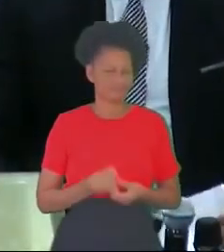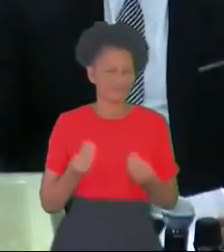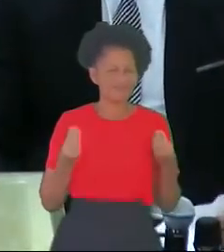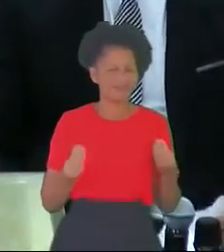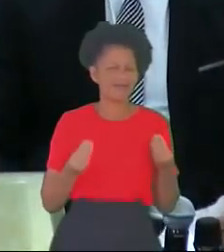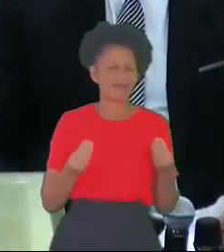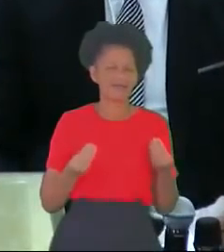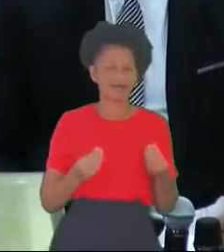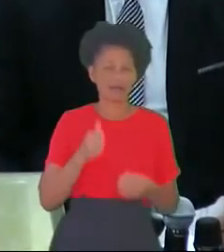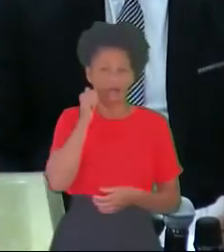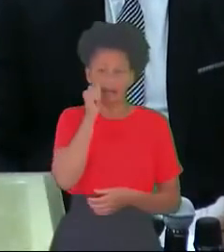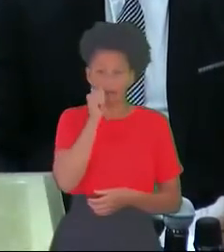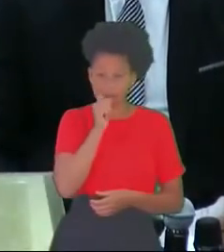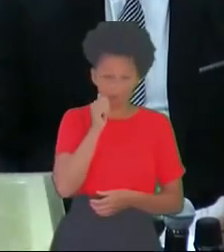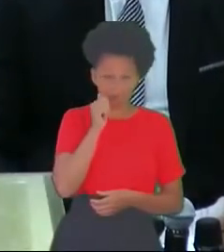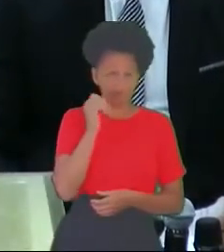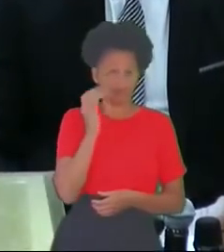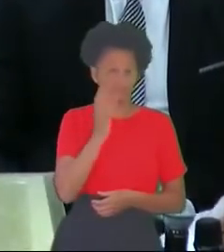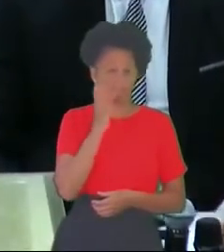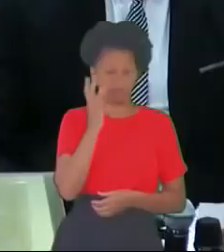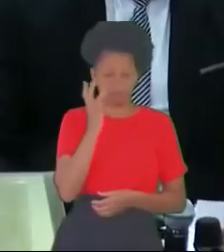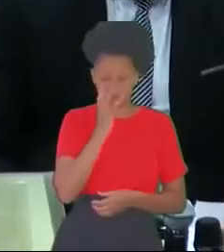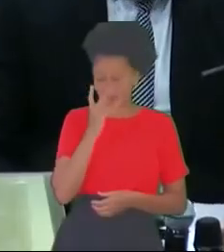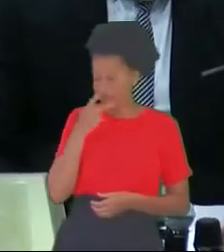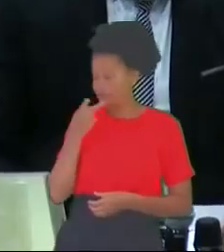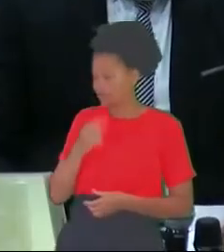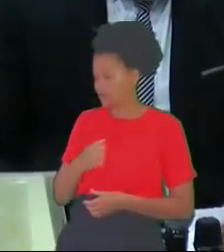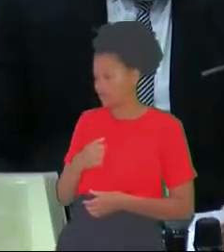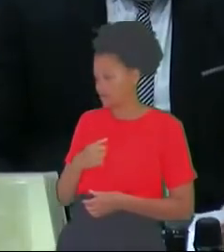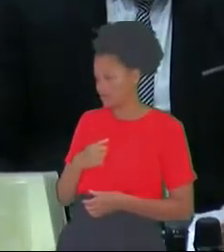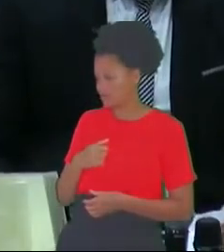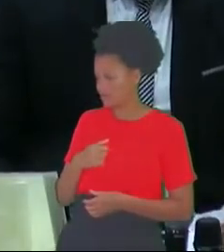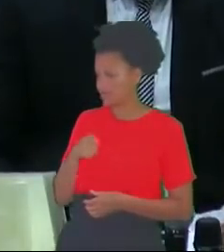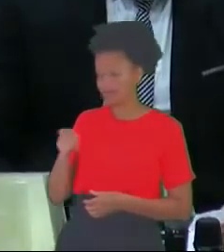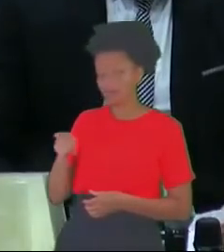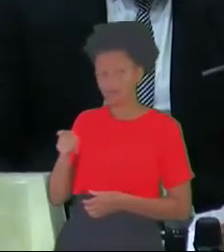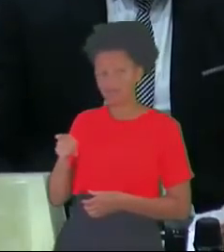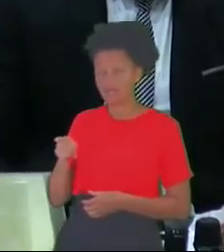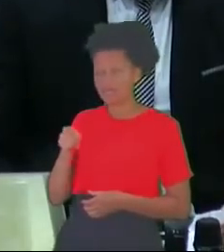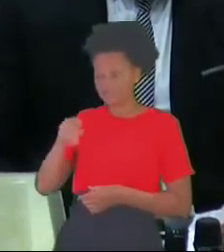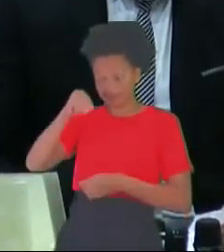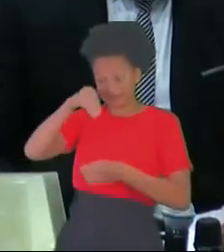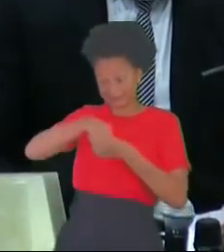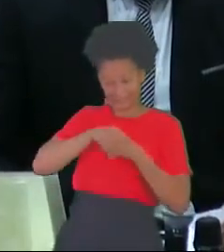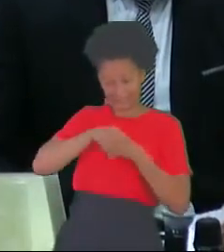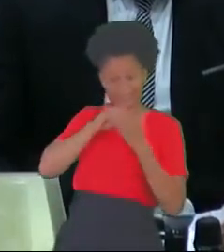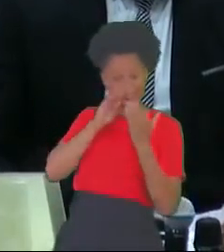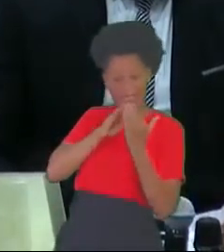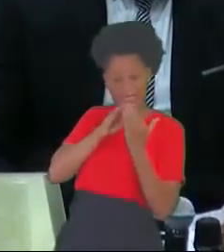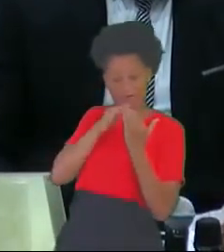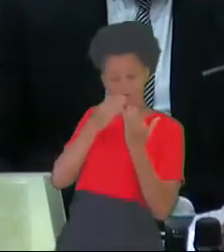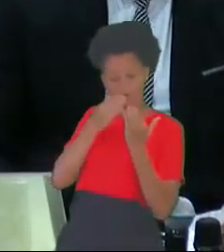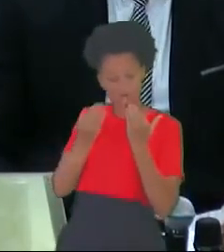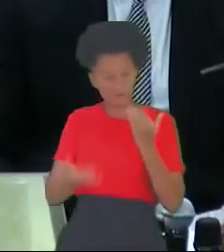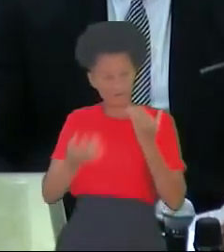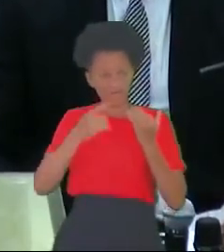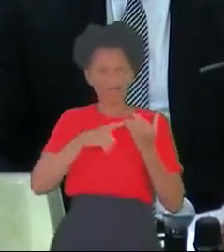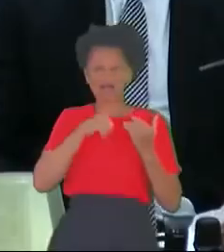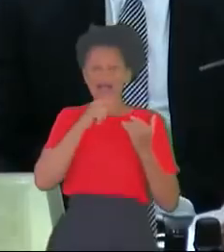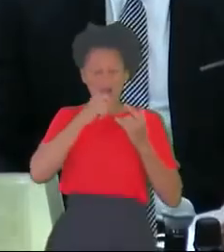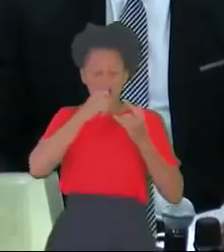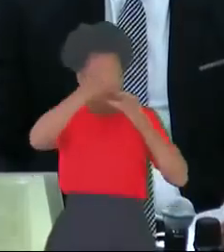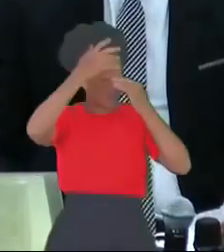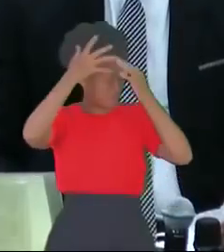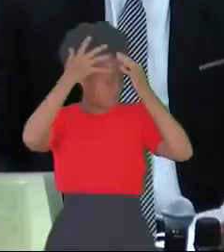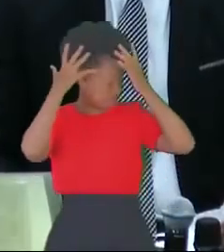estava tão negligente que ela disse assim. Lá de dentro da casa, lá o noivo do lado de fora, com os cabelos